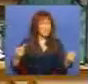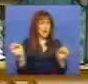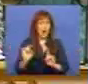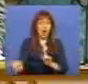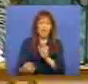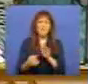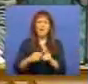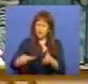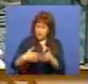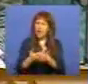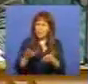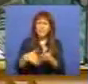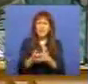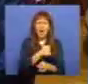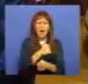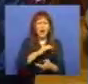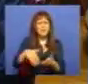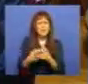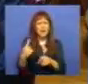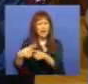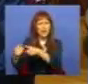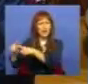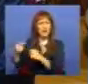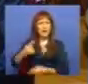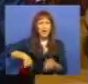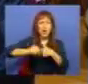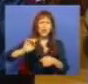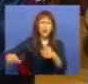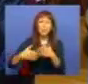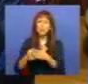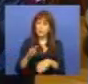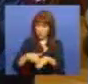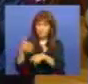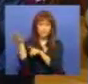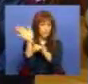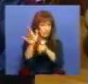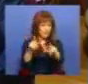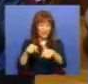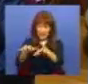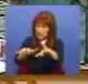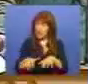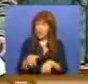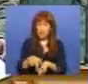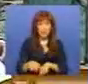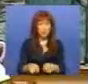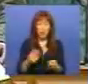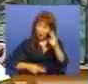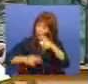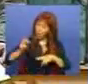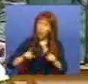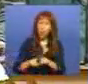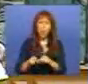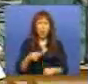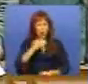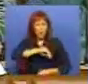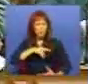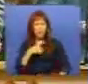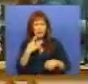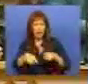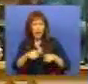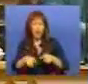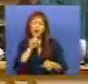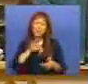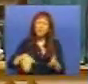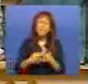da falta de oferta de habitação para arrendamento. Nós propusemos, por exemplo, nesta Assembleia, construir uma bolsa de arrendamento